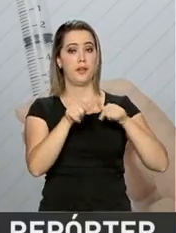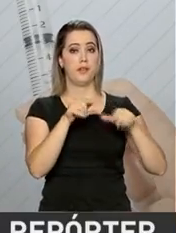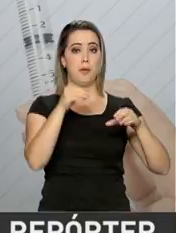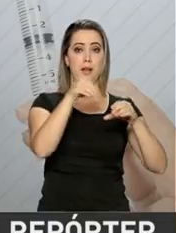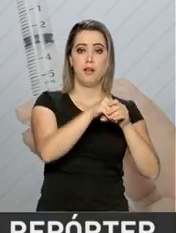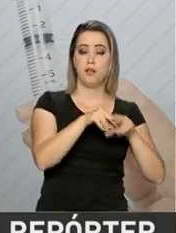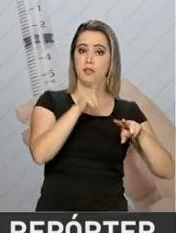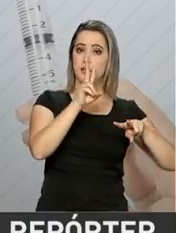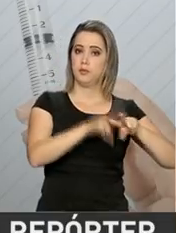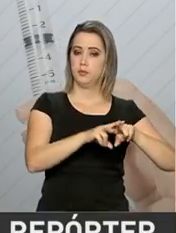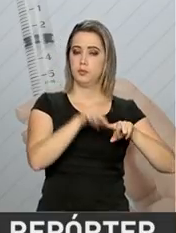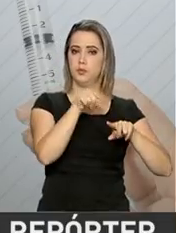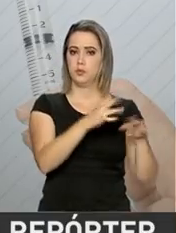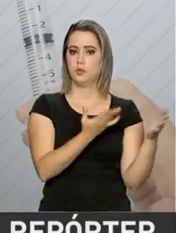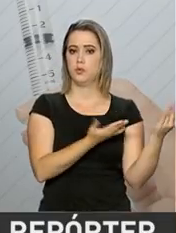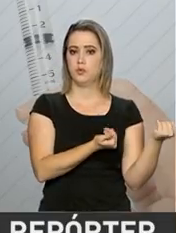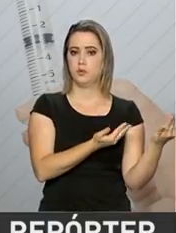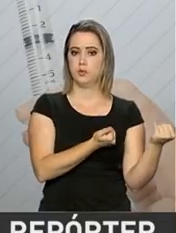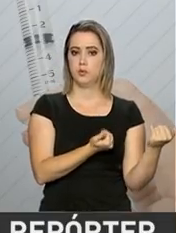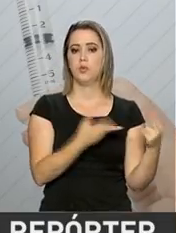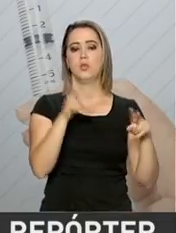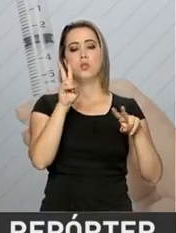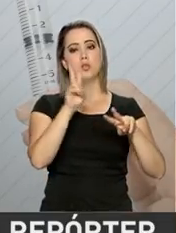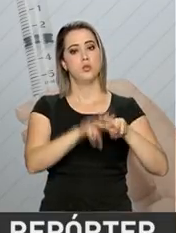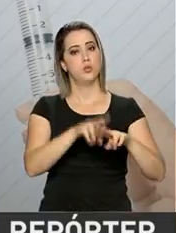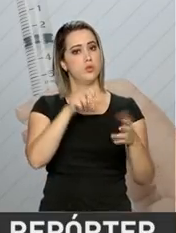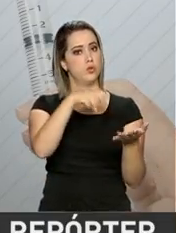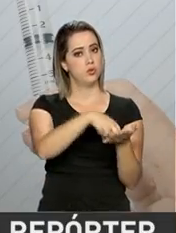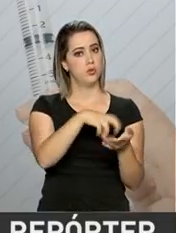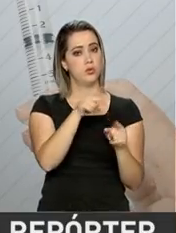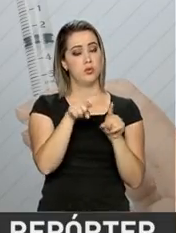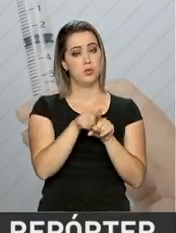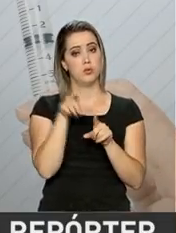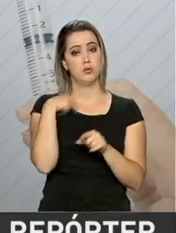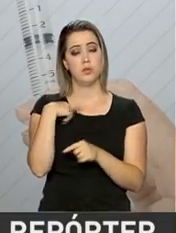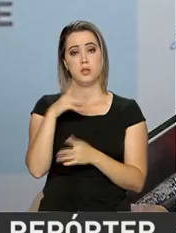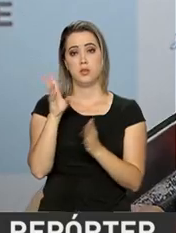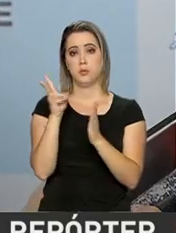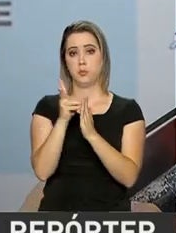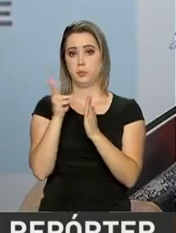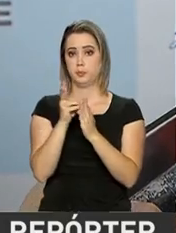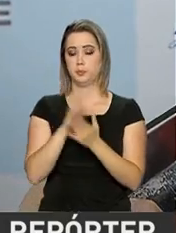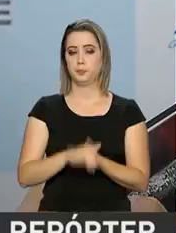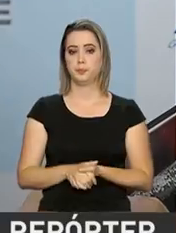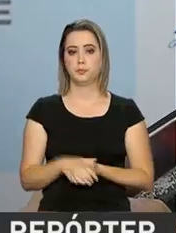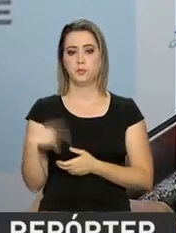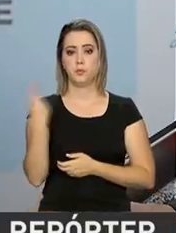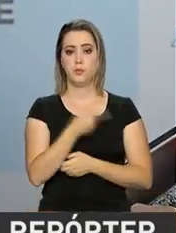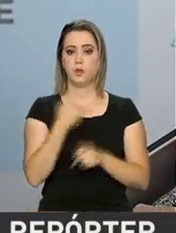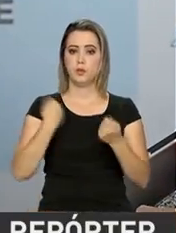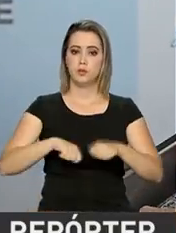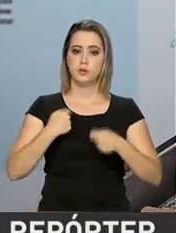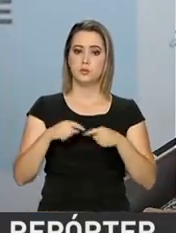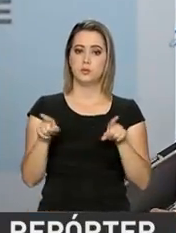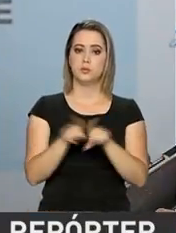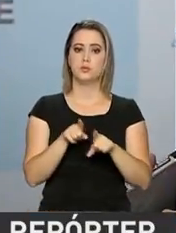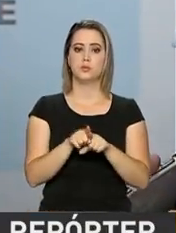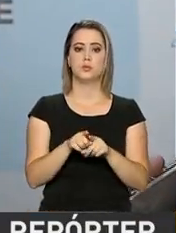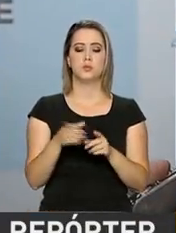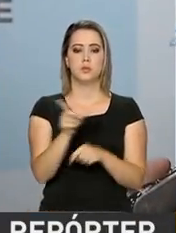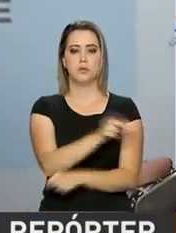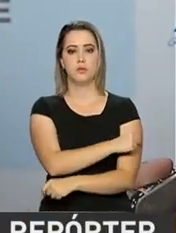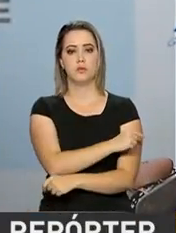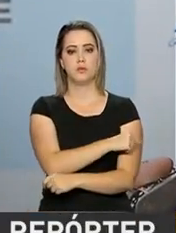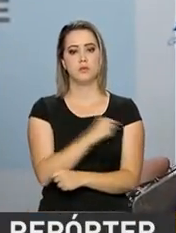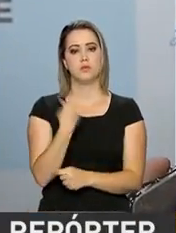jovens que estejam cumprindo medida socioeducativa e indígenas nós fizemos justamente ela chegou à china para que